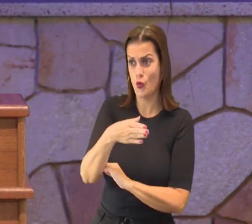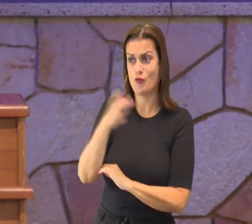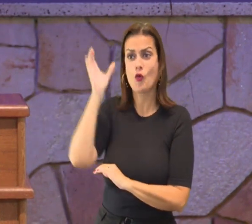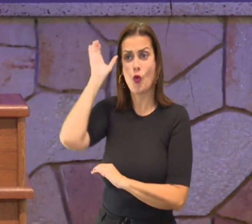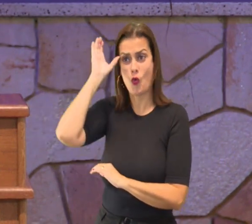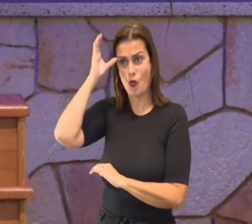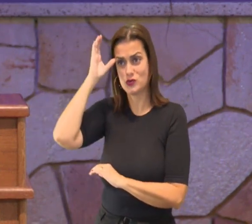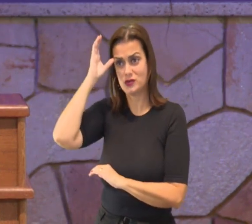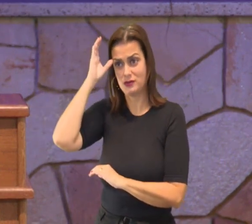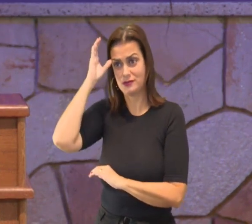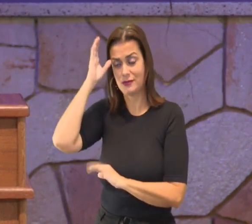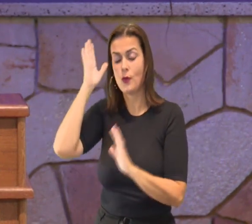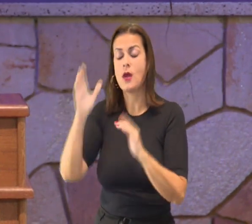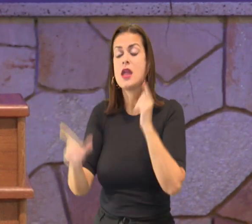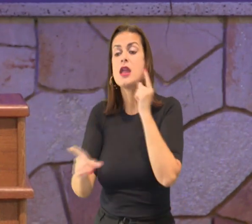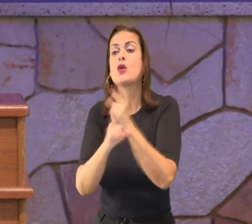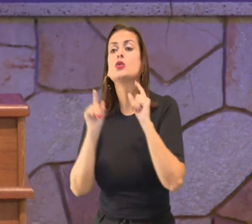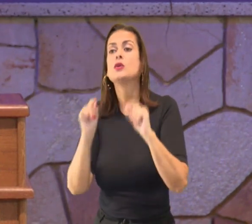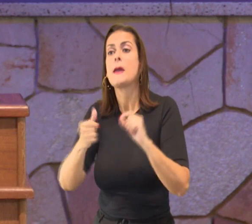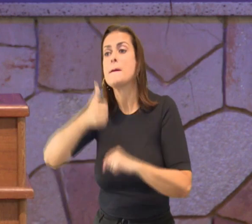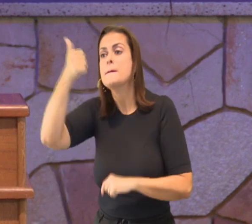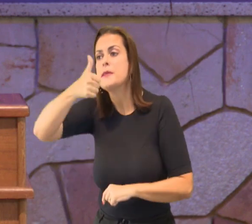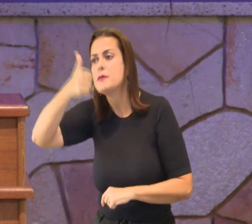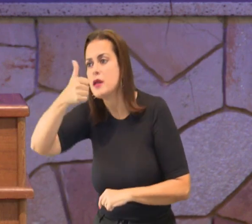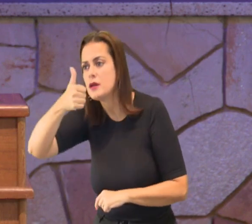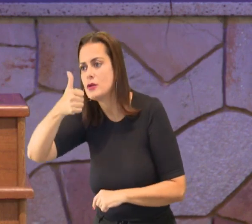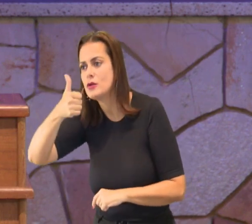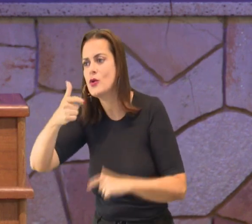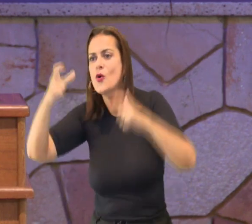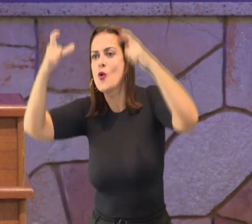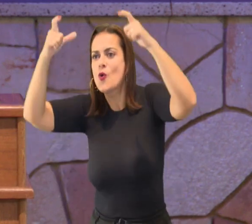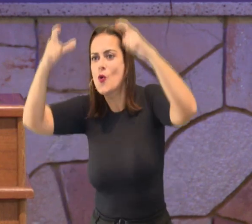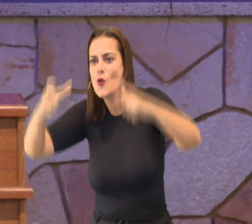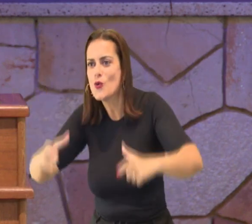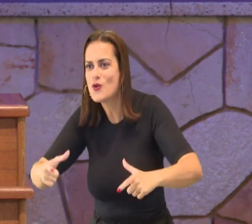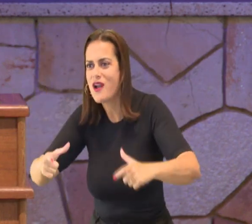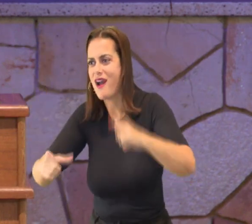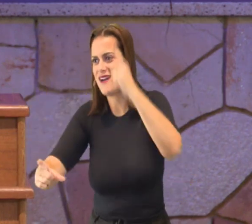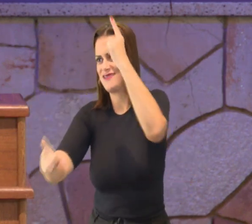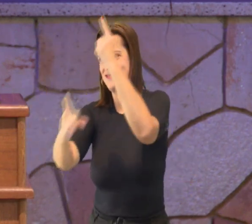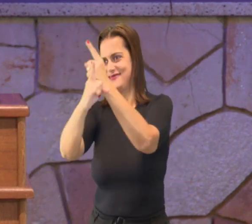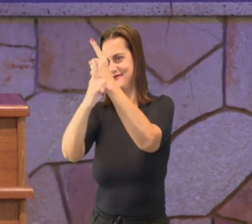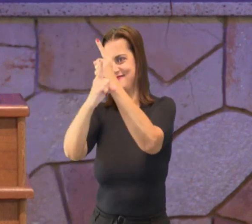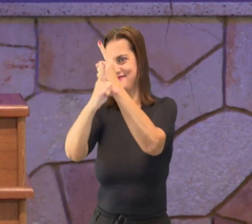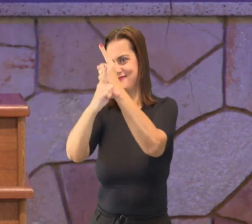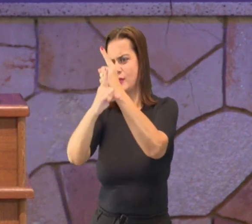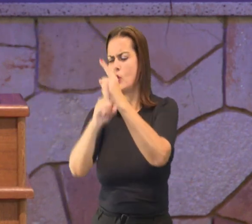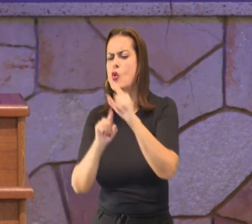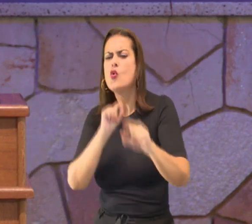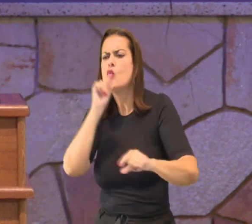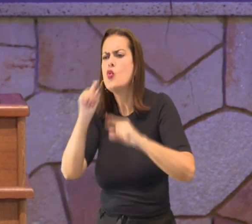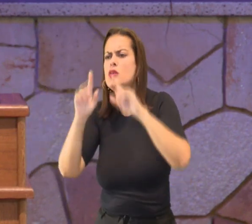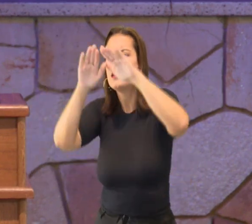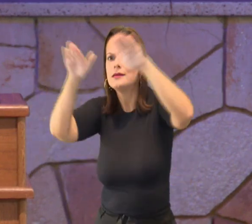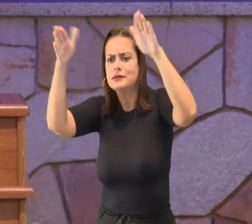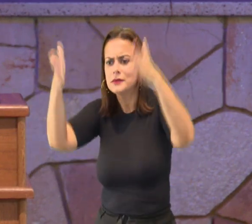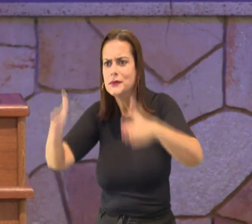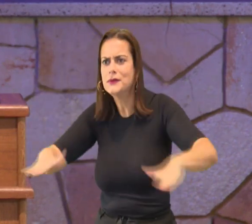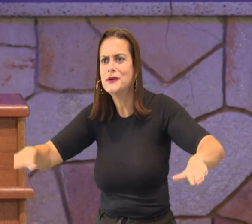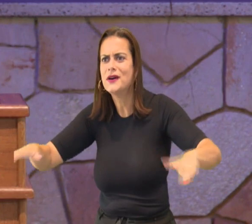Encontramos aqui então, em primeiro lugar, a tenda do encontro. O que era a tenda do